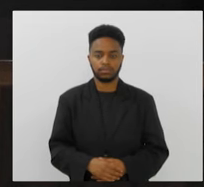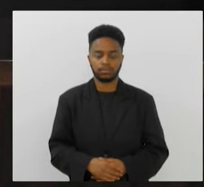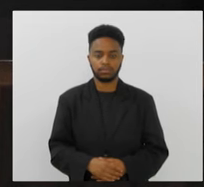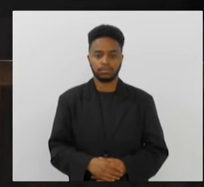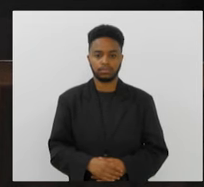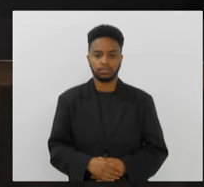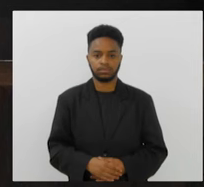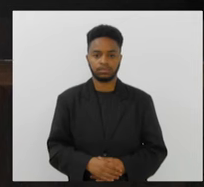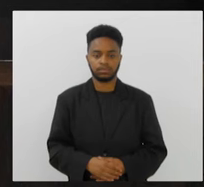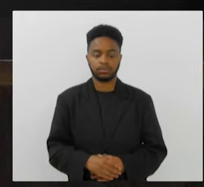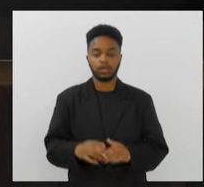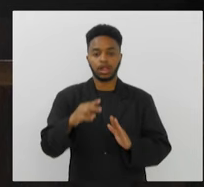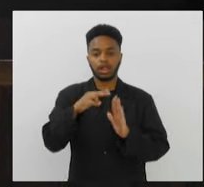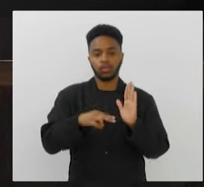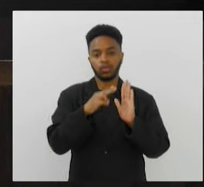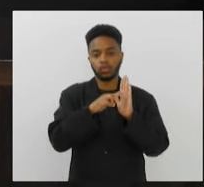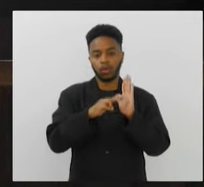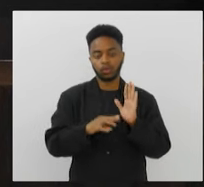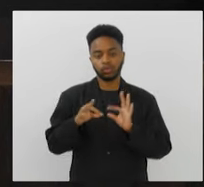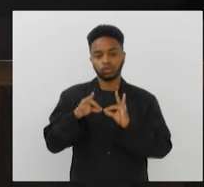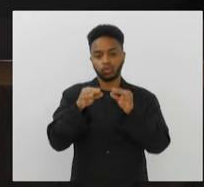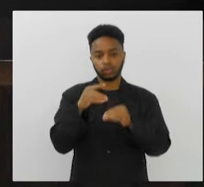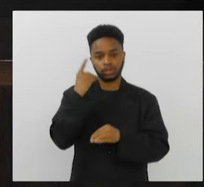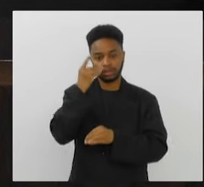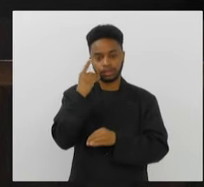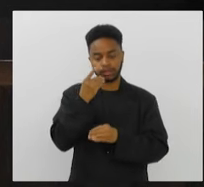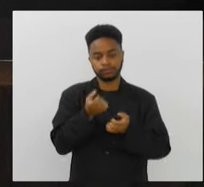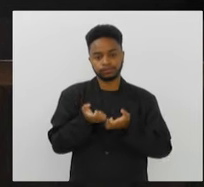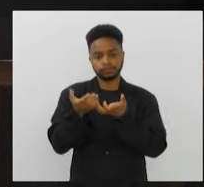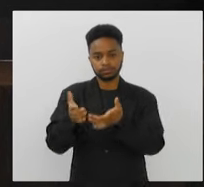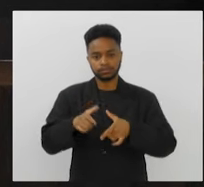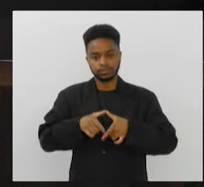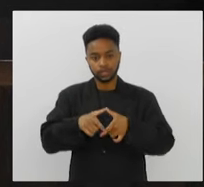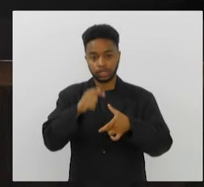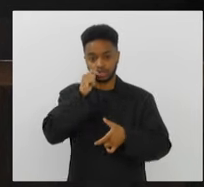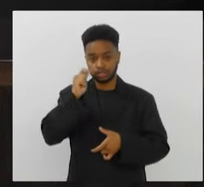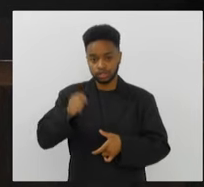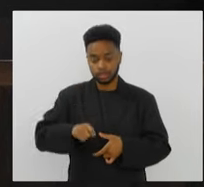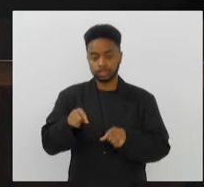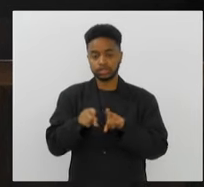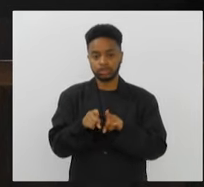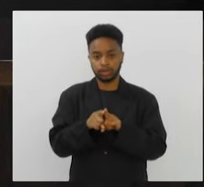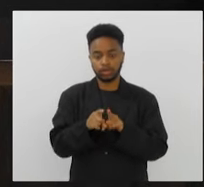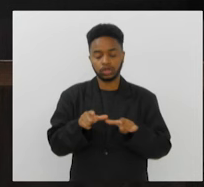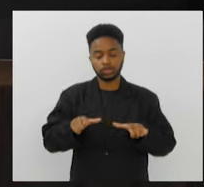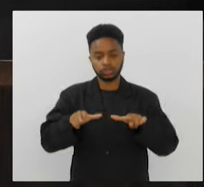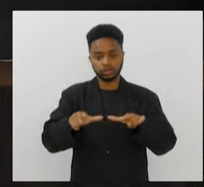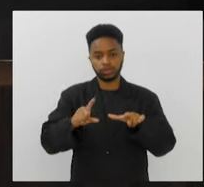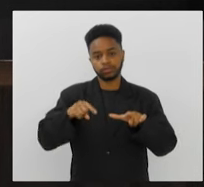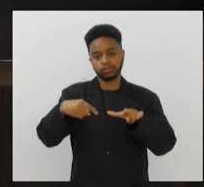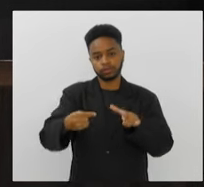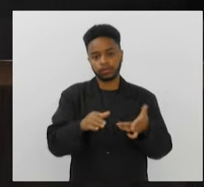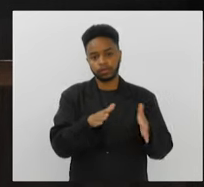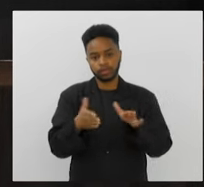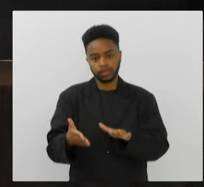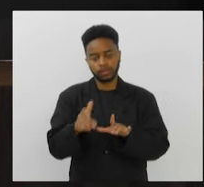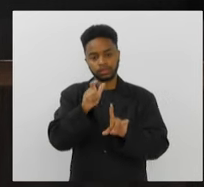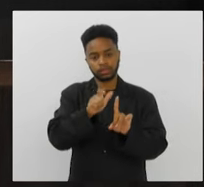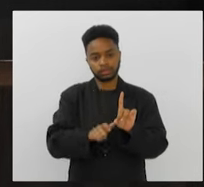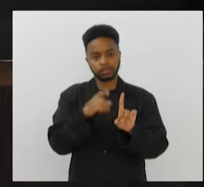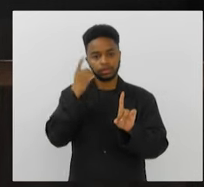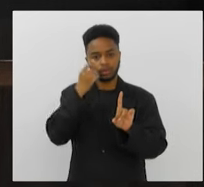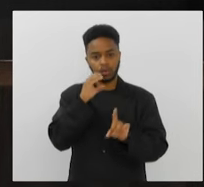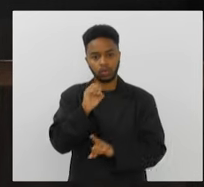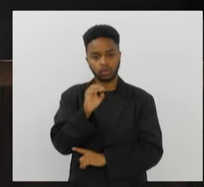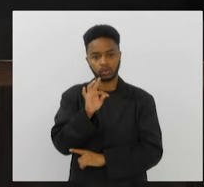Zeidan, que concede a medalha Tiradentes e o respectivo diploma pós-mortem ao querido deputado Otone de Paula